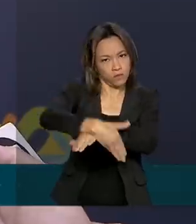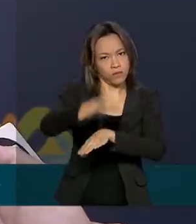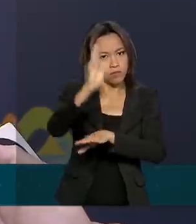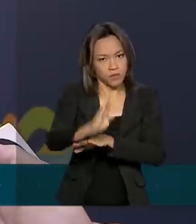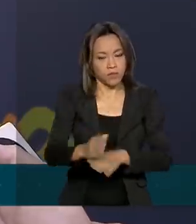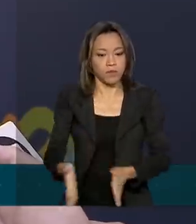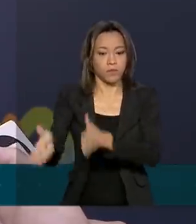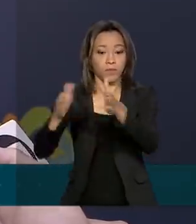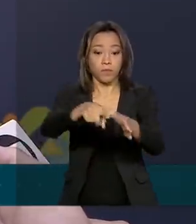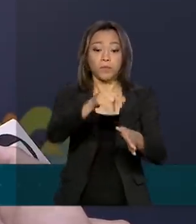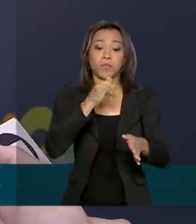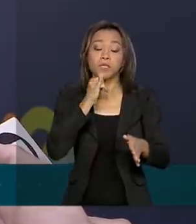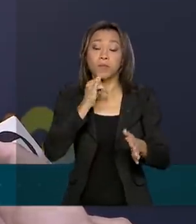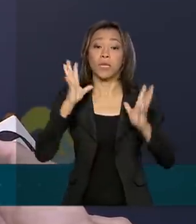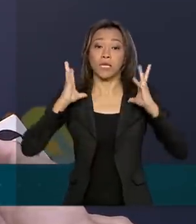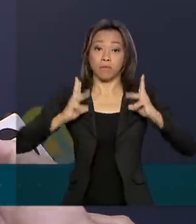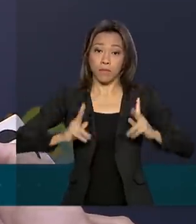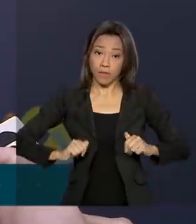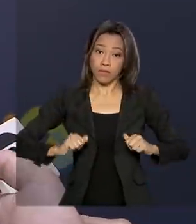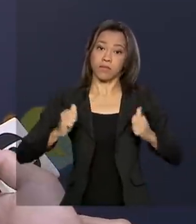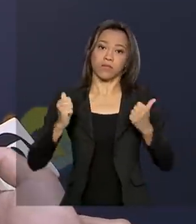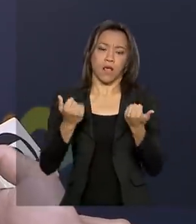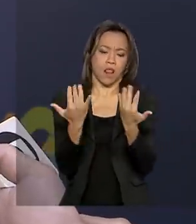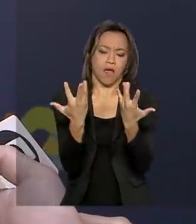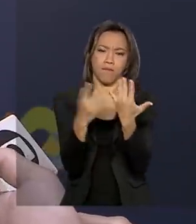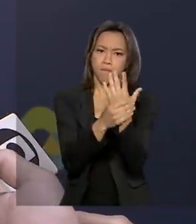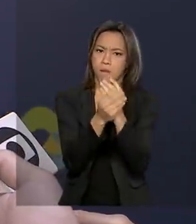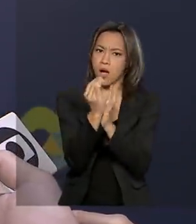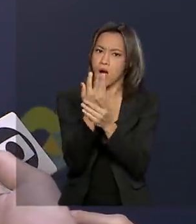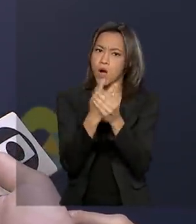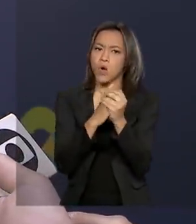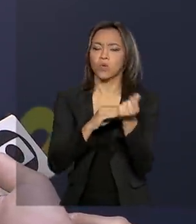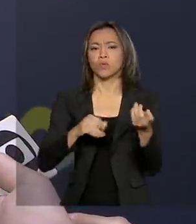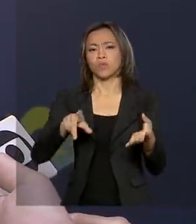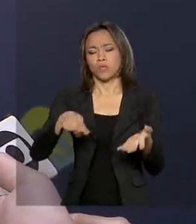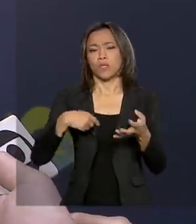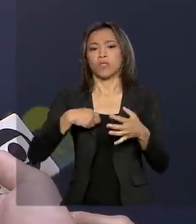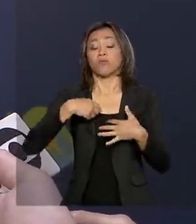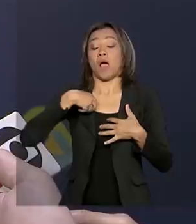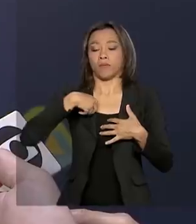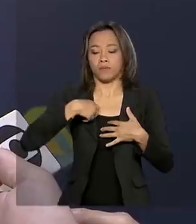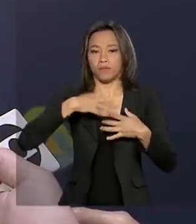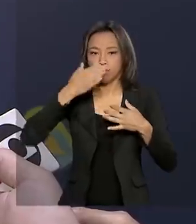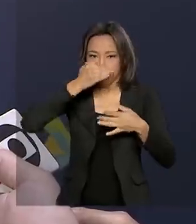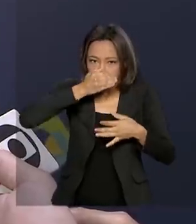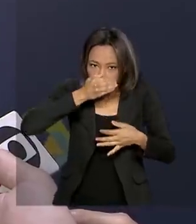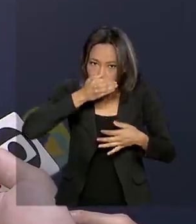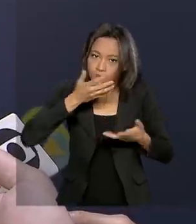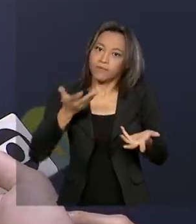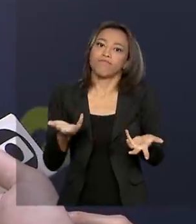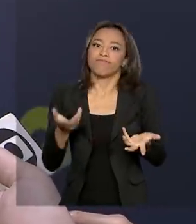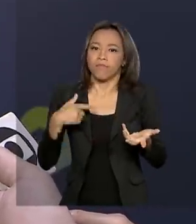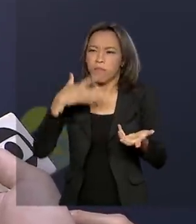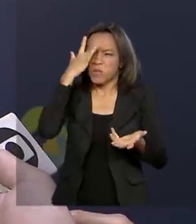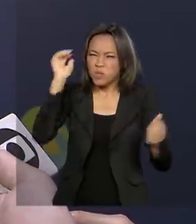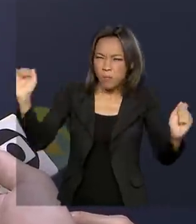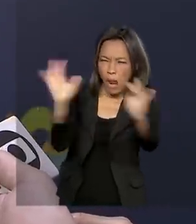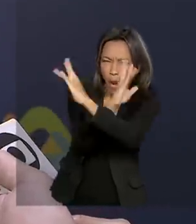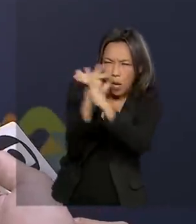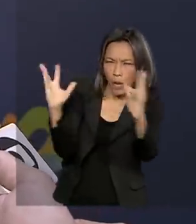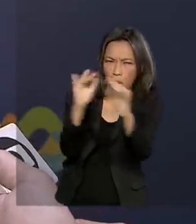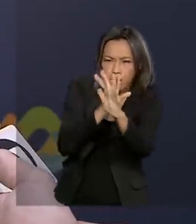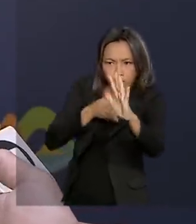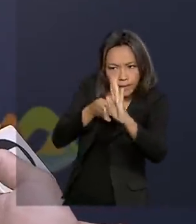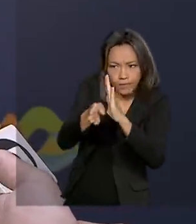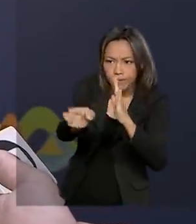da higiene pessoal como lavagem de maus doce ou espirrar e cobriu o rosto não entrou em grandes aglomerados no caso de ter